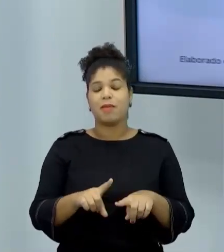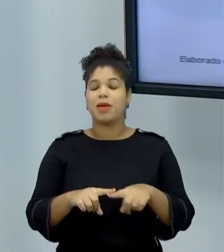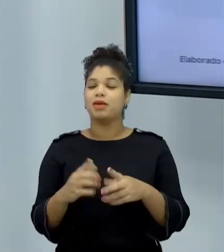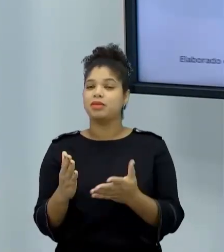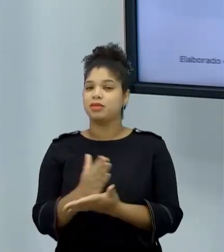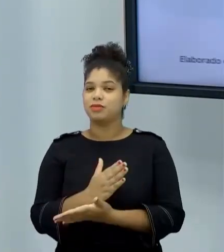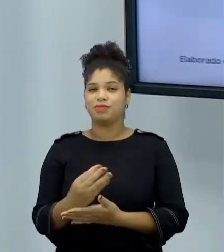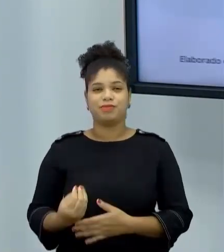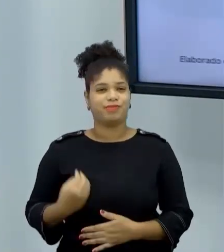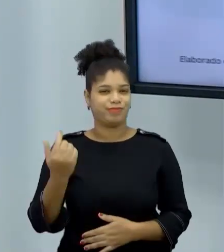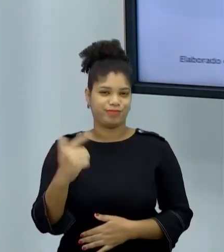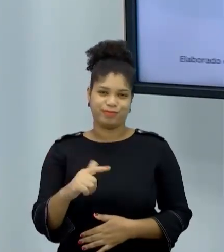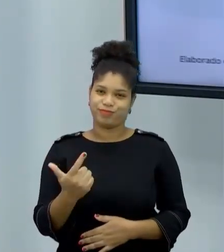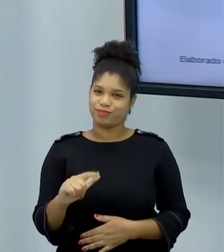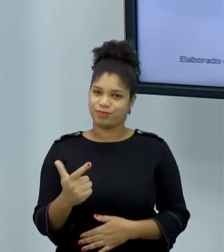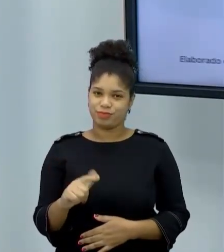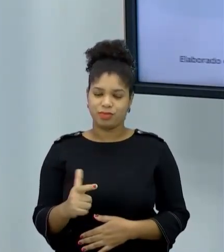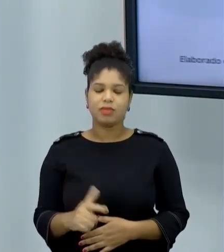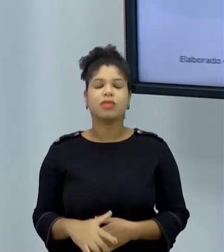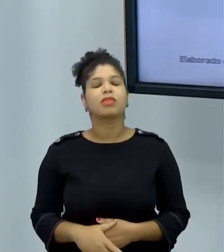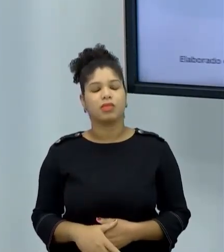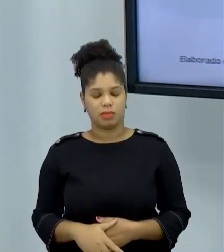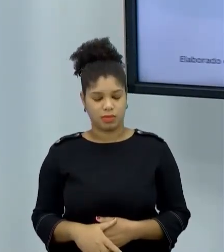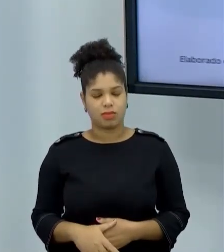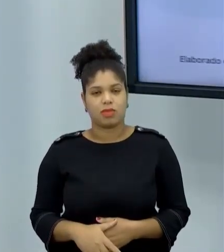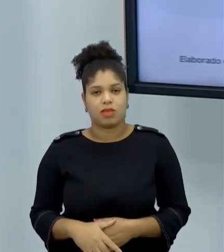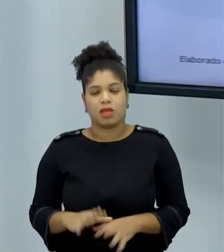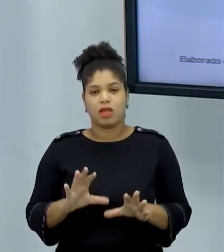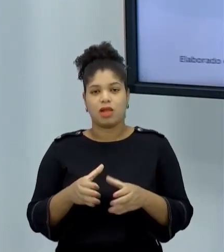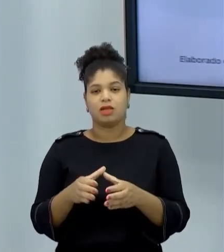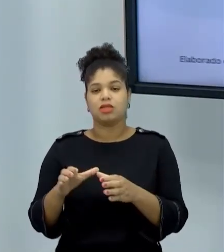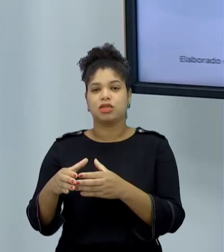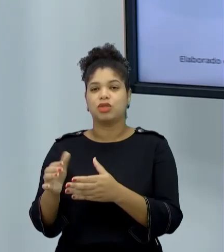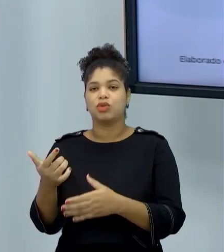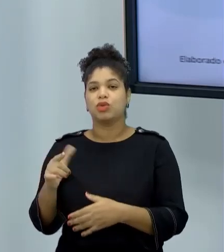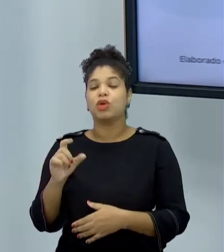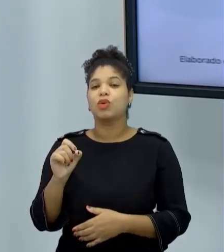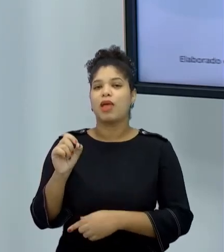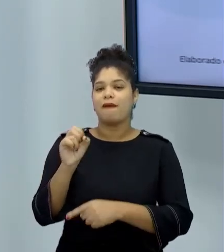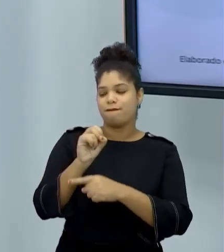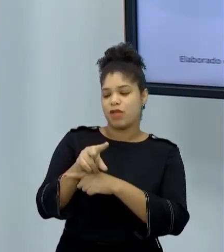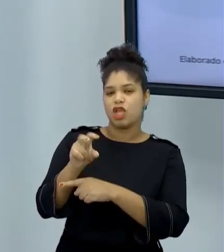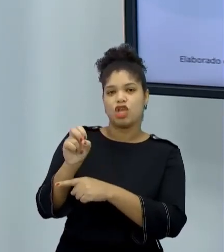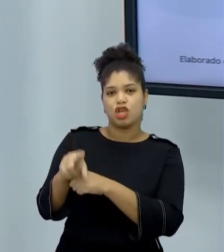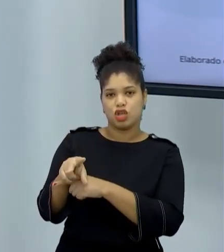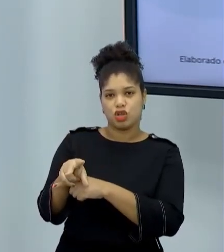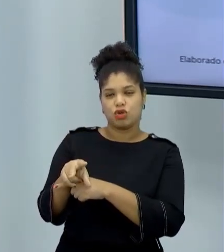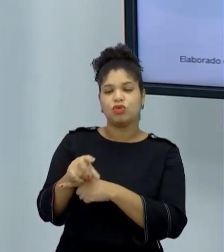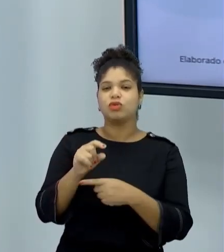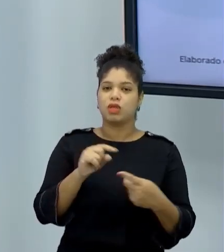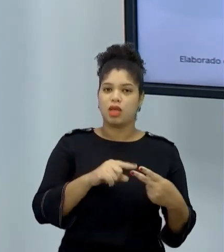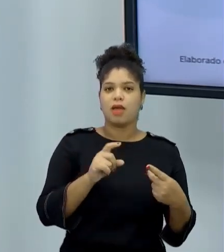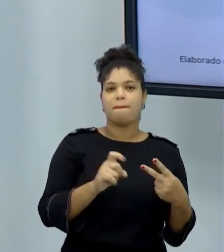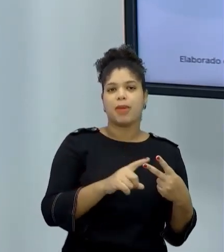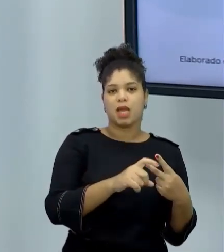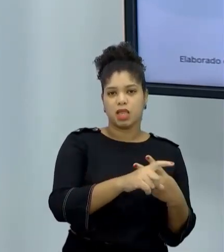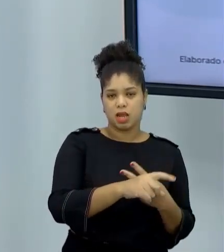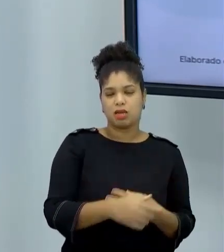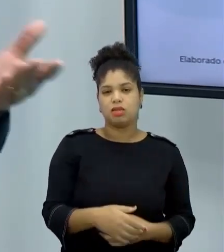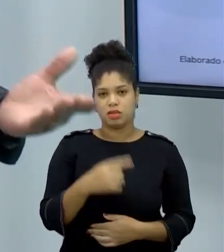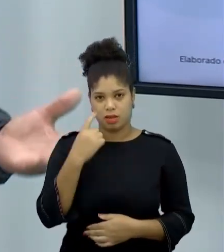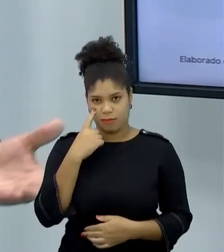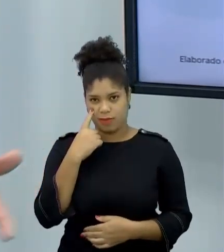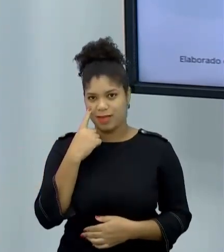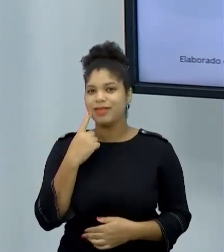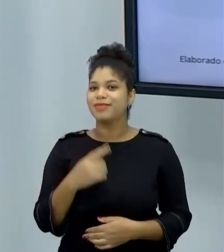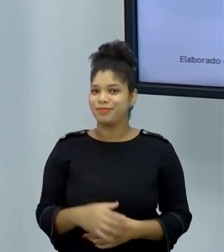mortos-vivos, que não são classificados nessa orientação, que são os vírus, e dentre eles, estes que